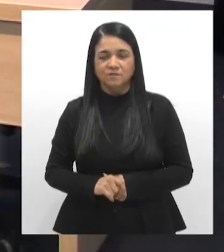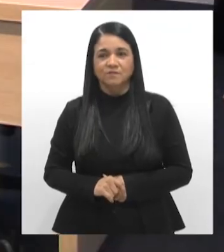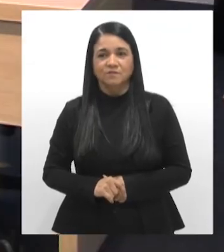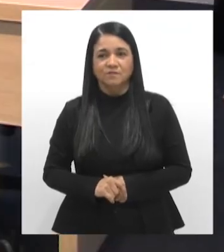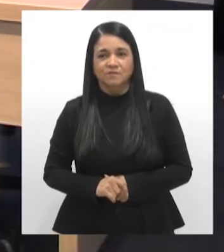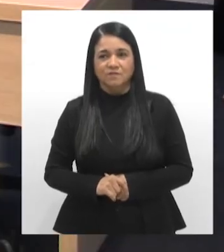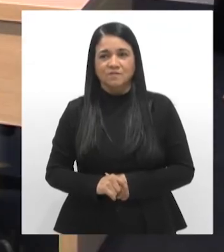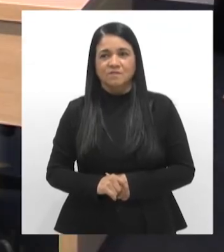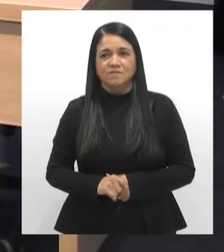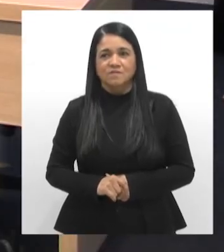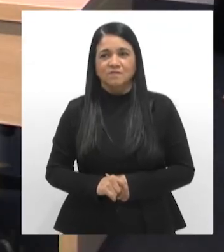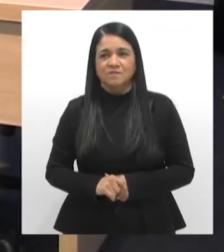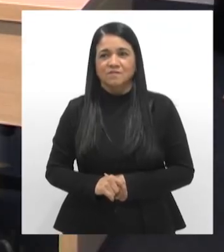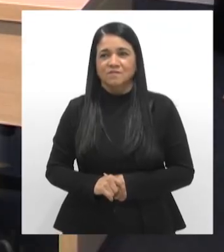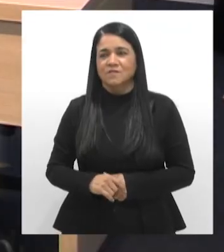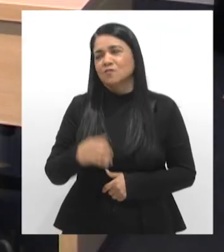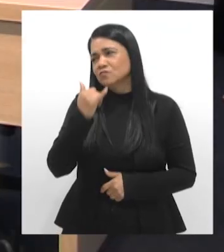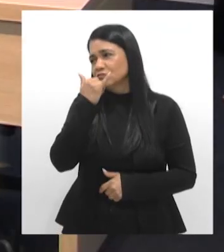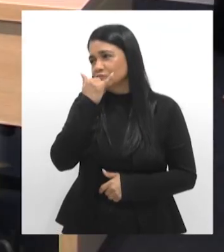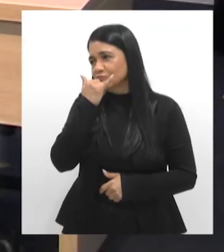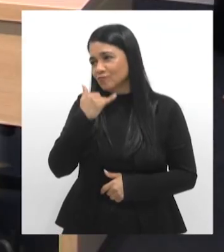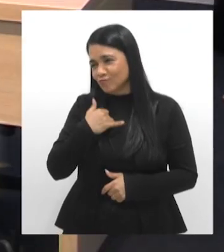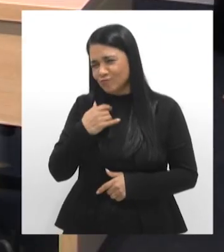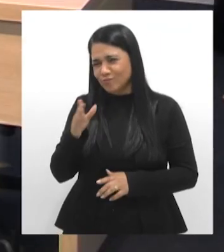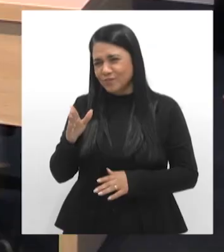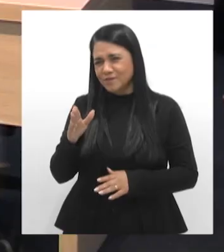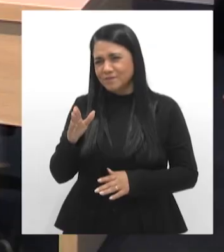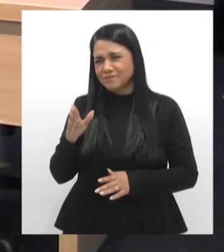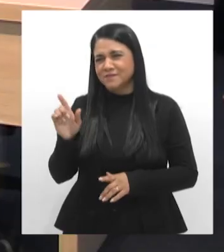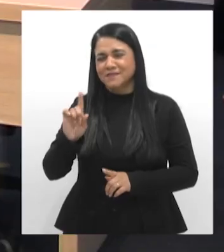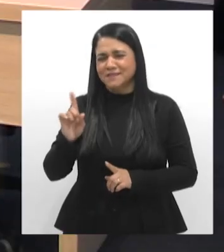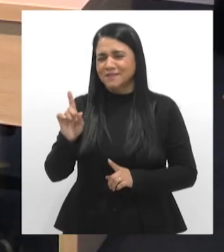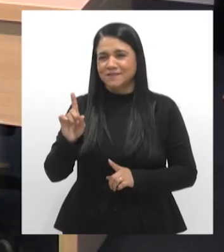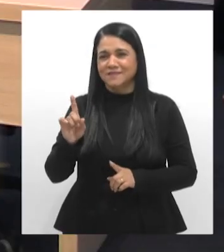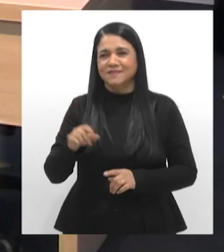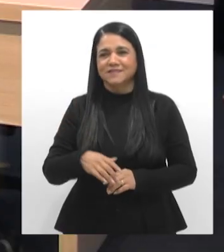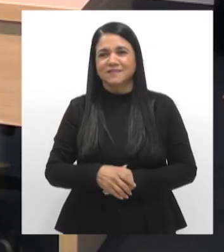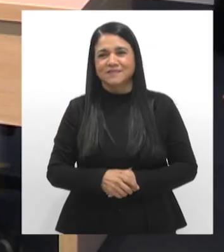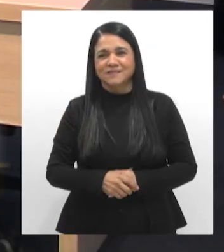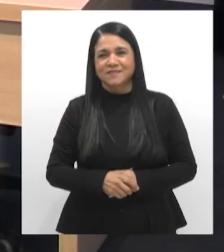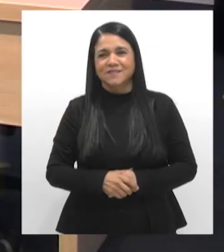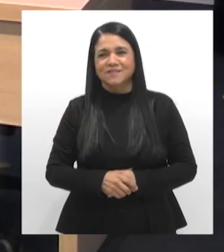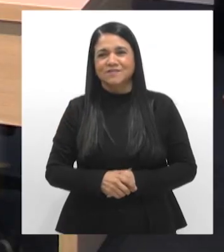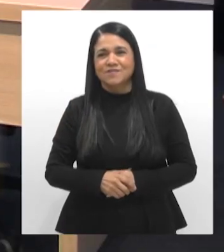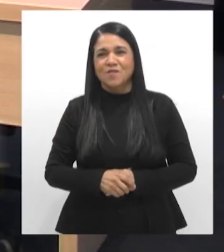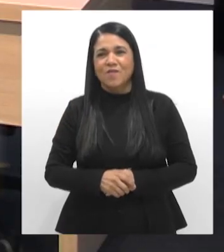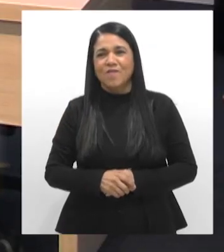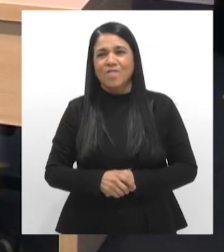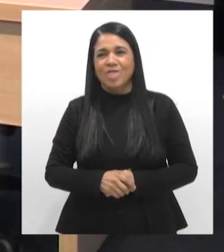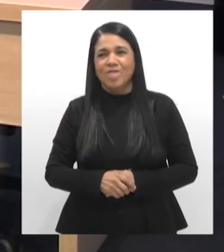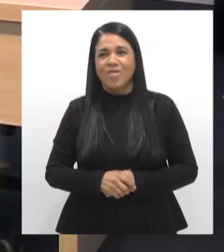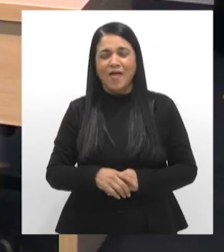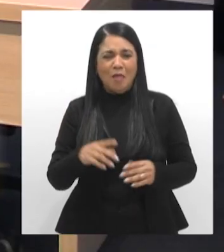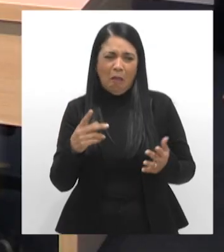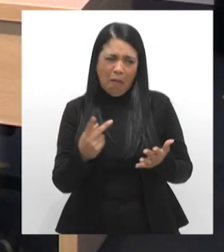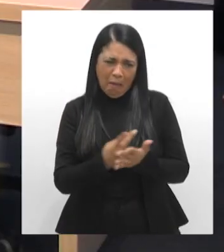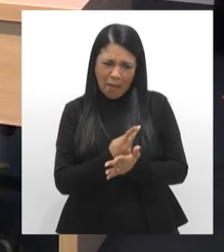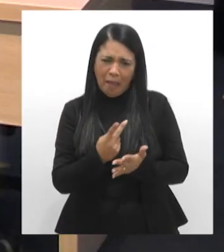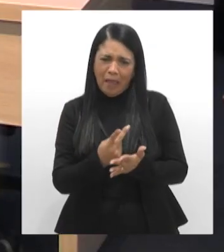Desculpe, subdiretor da Escola de Contas. Não. Eu achei que estava com uma coisa